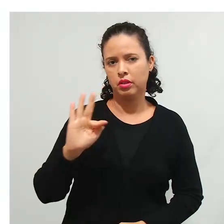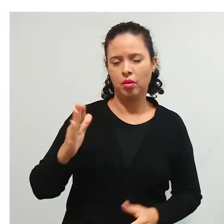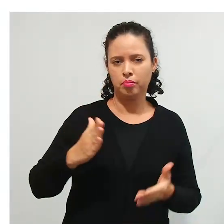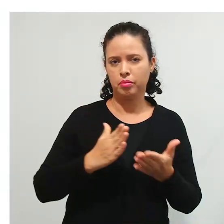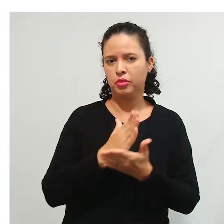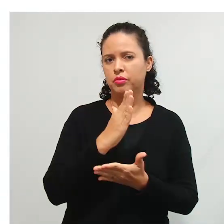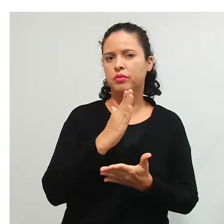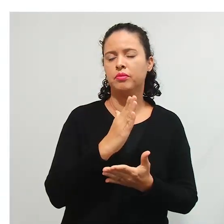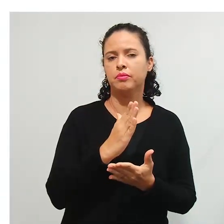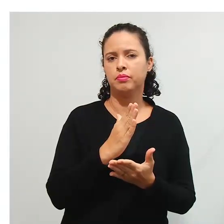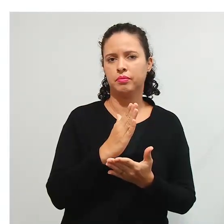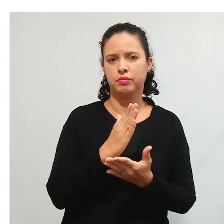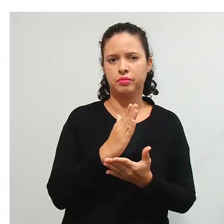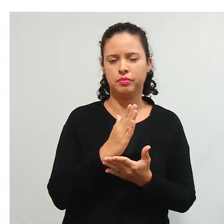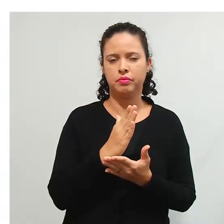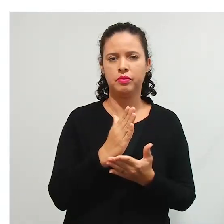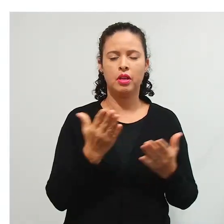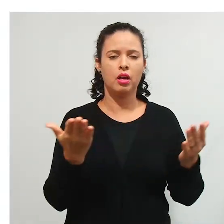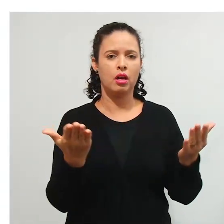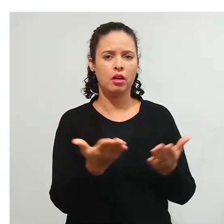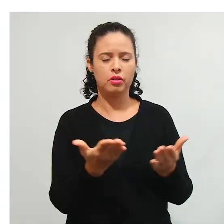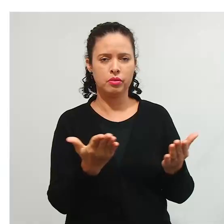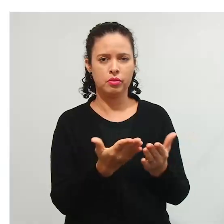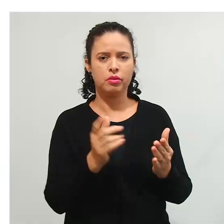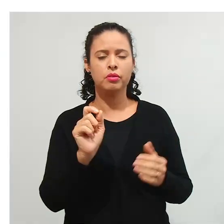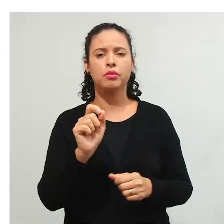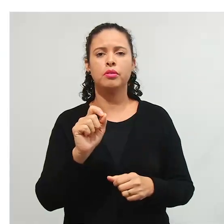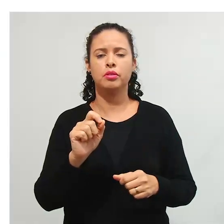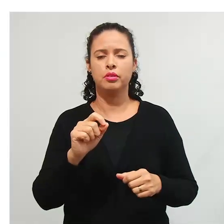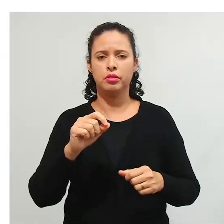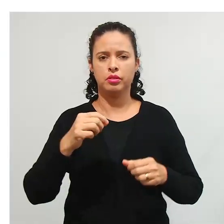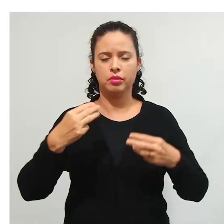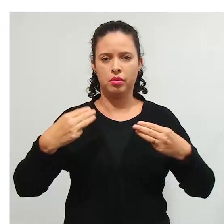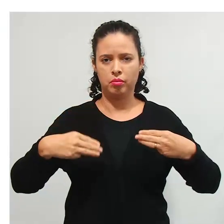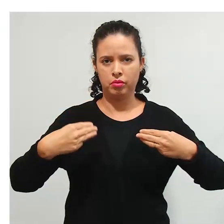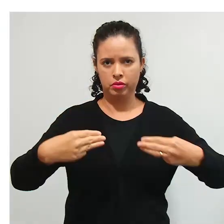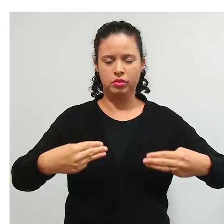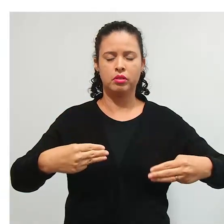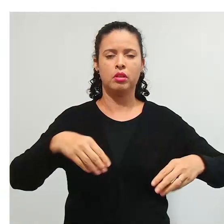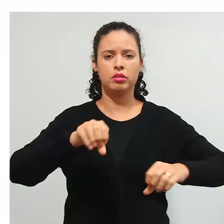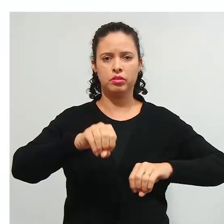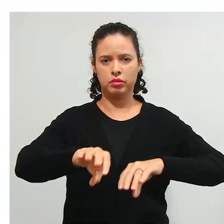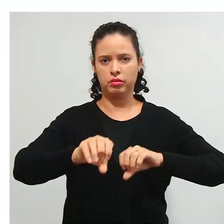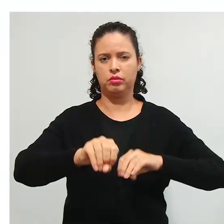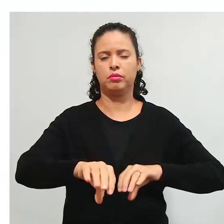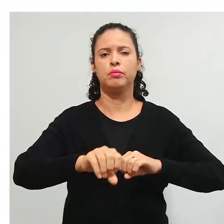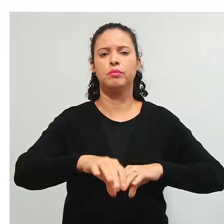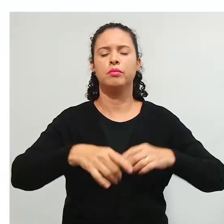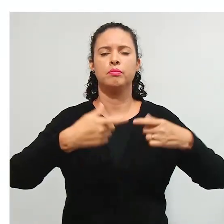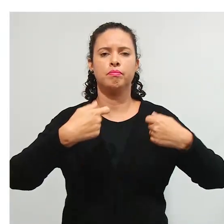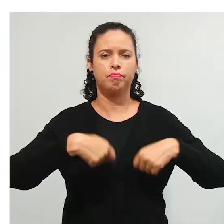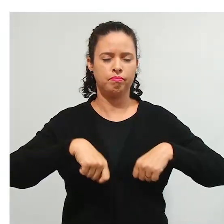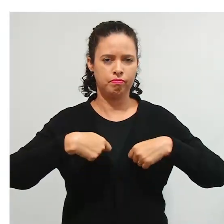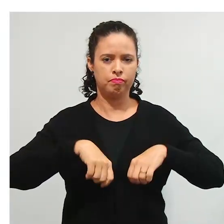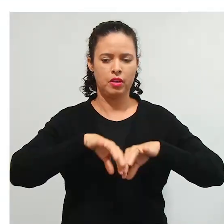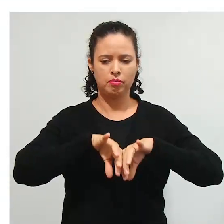foi aprovado. Agora, o Ministério da Educação tem